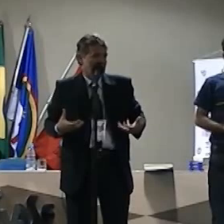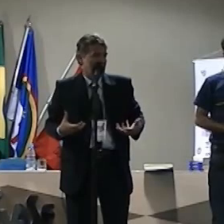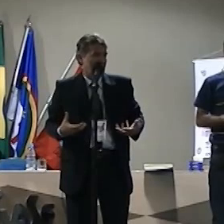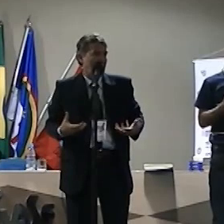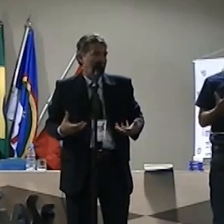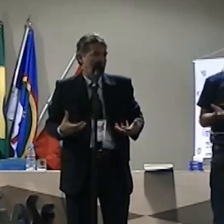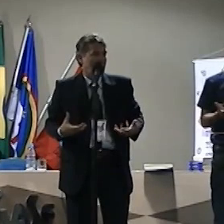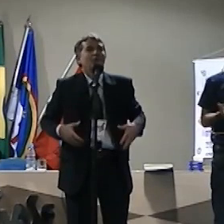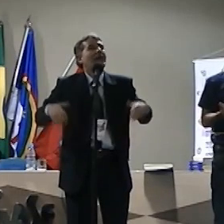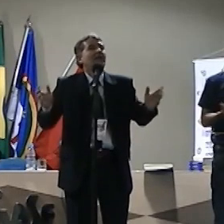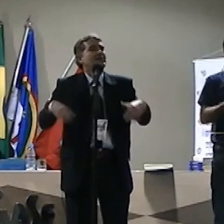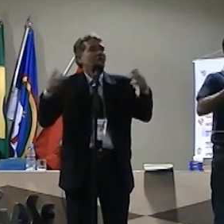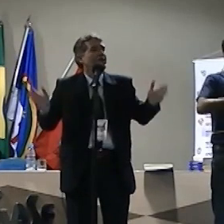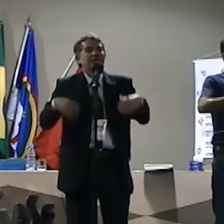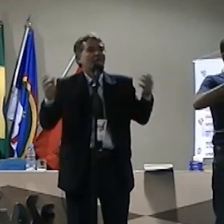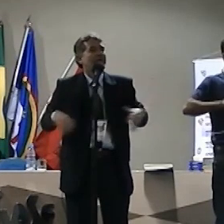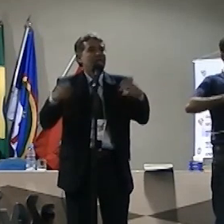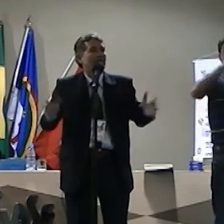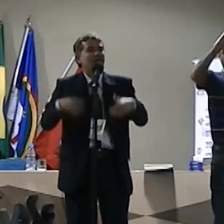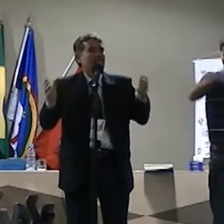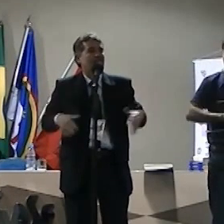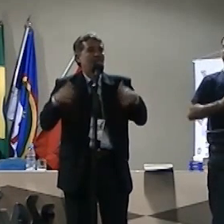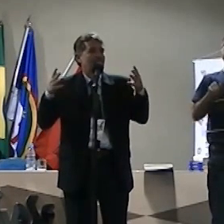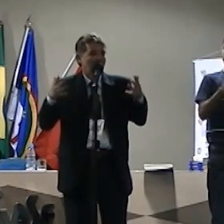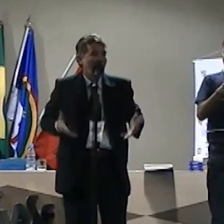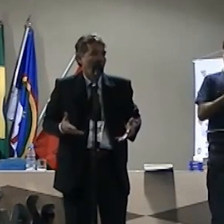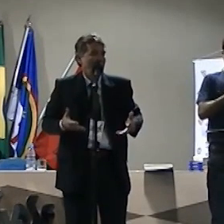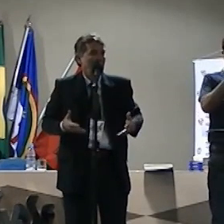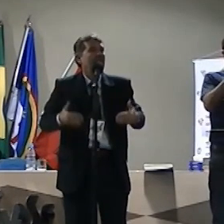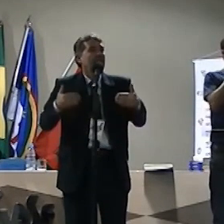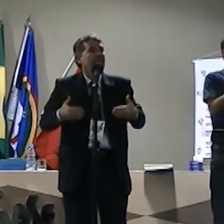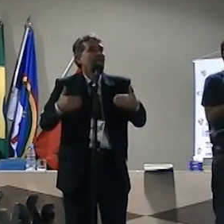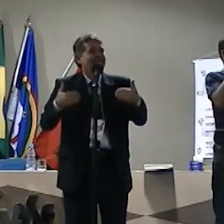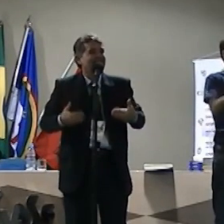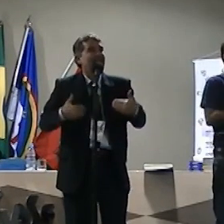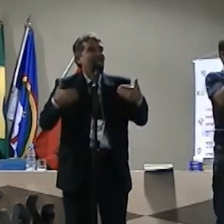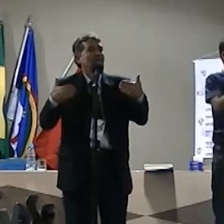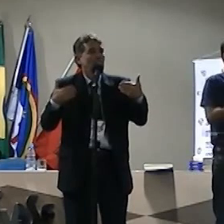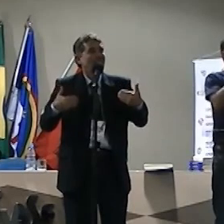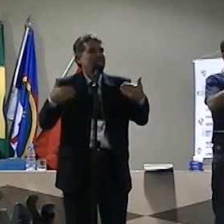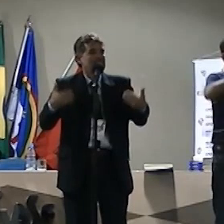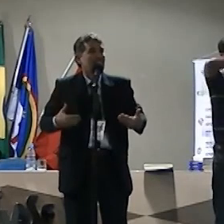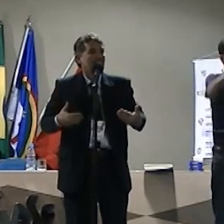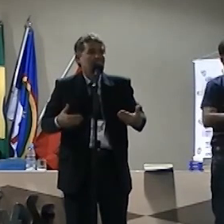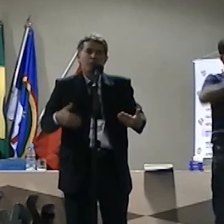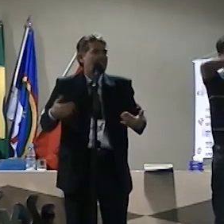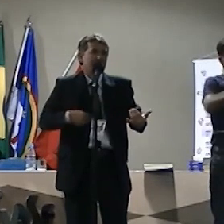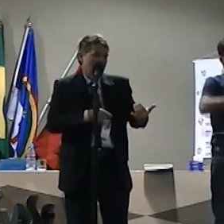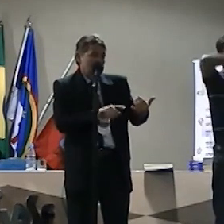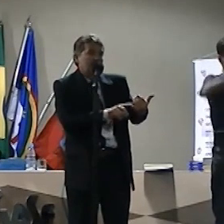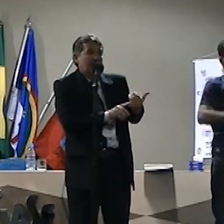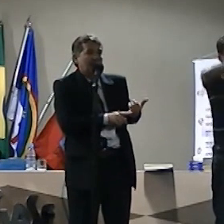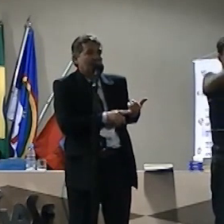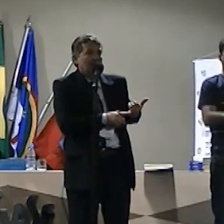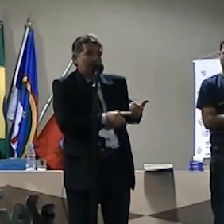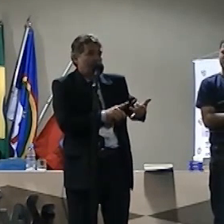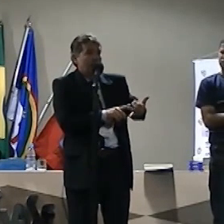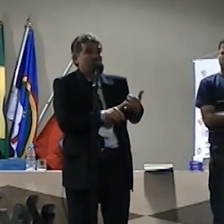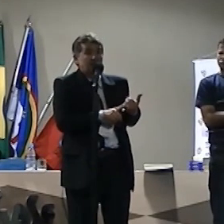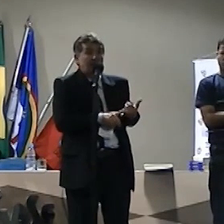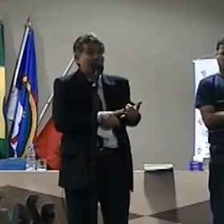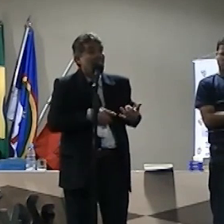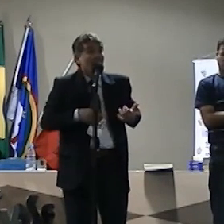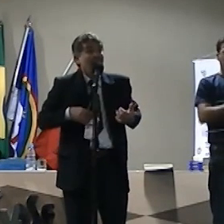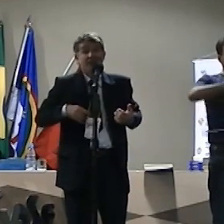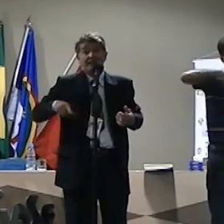assim que tem que ser trabalhado. Não é Libras, só Libras, só Libras, só Libras, só Libras. Não. Ele tem que aprender a língua portuguesa, sim. Porque senão ele não vai tirar carteira, ele não vai